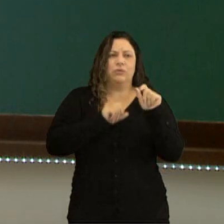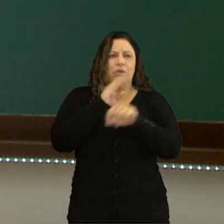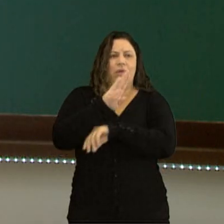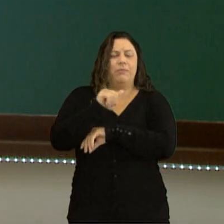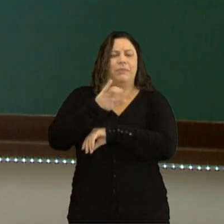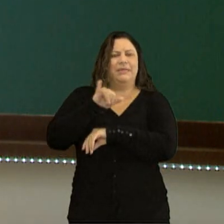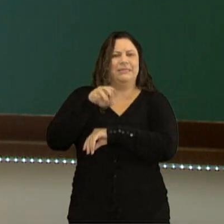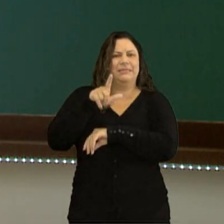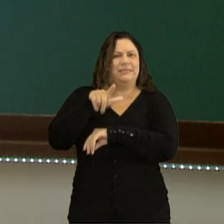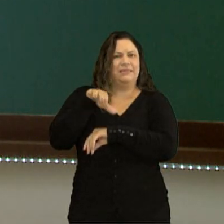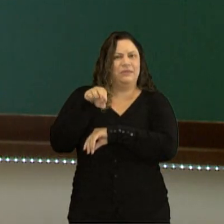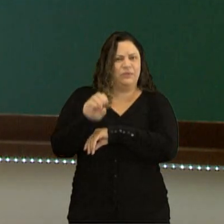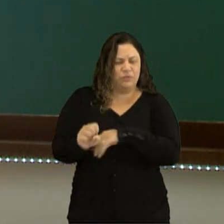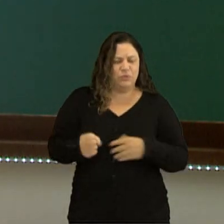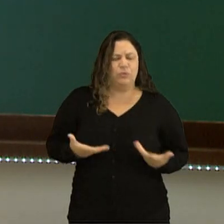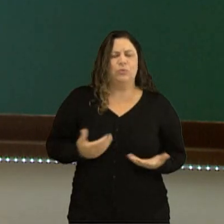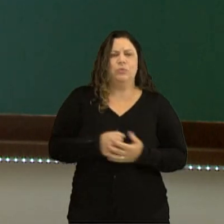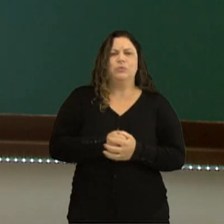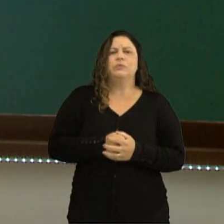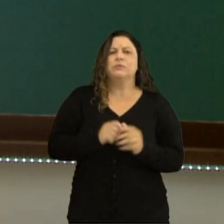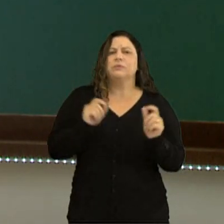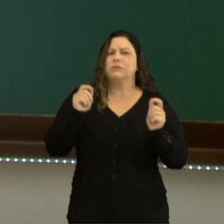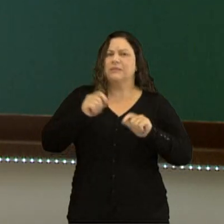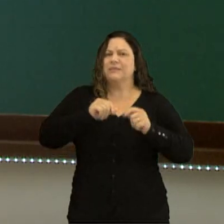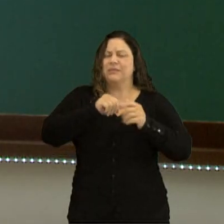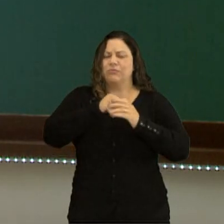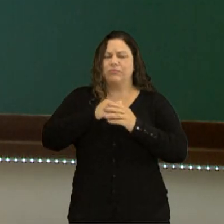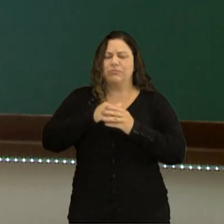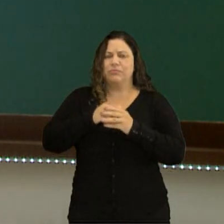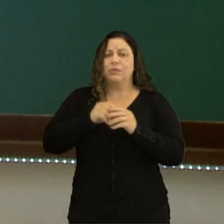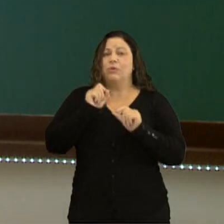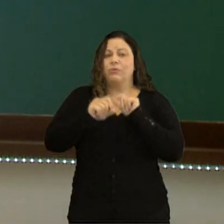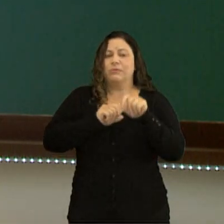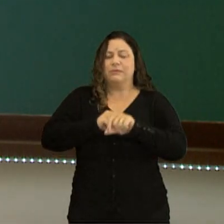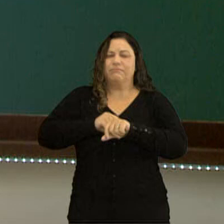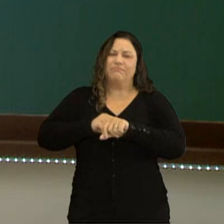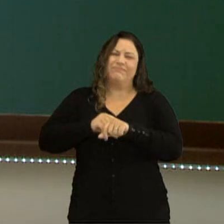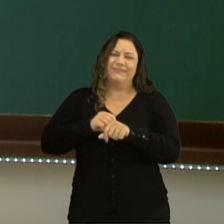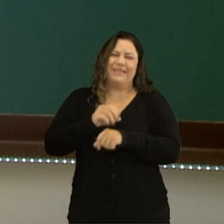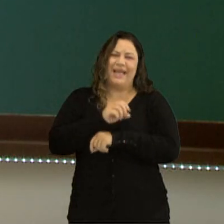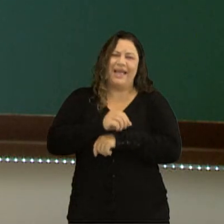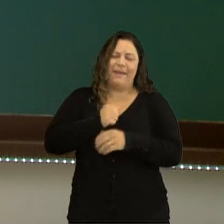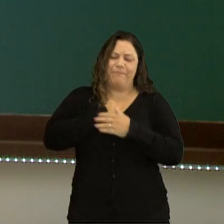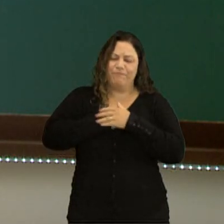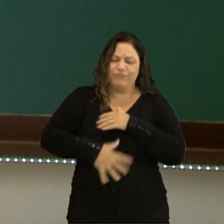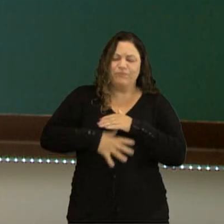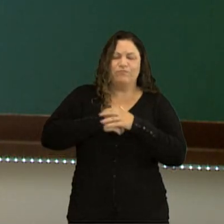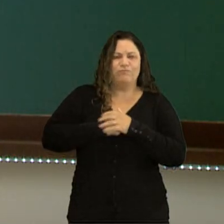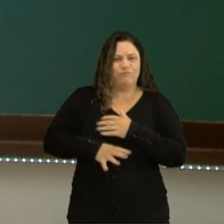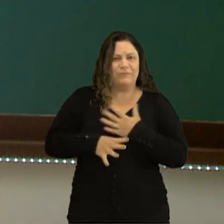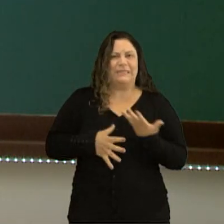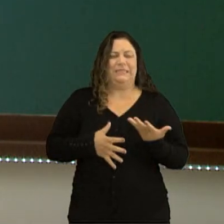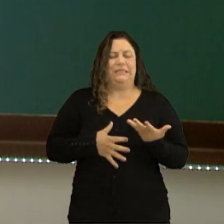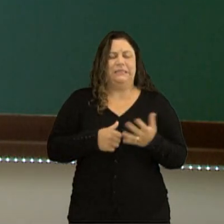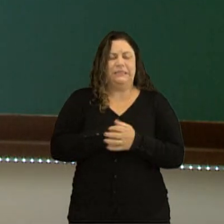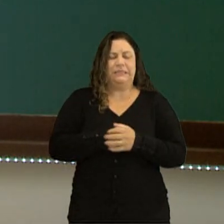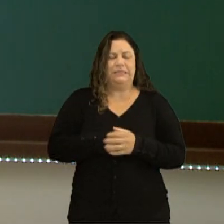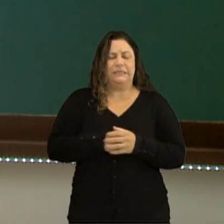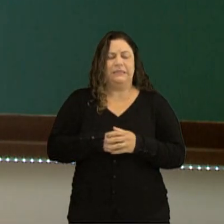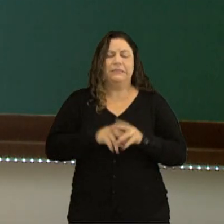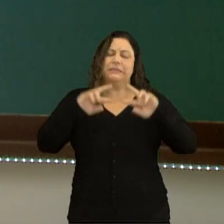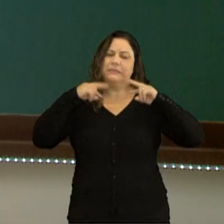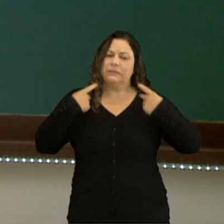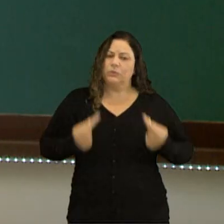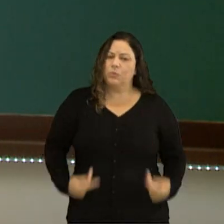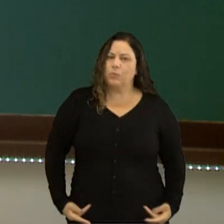dessa bactéria, que são eliminados nas fezes e na urina humana. Portanto, fezes